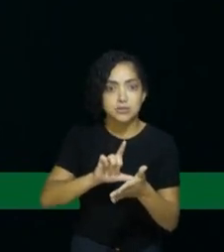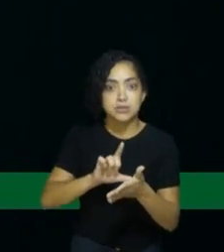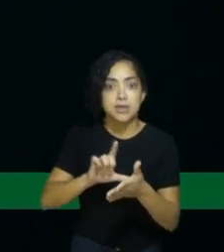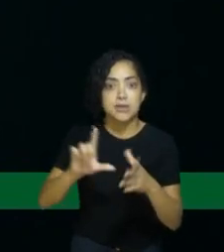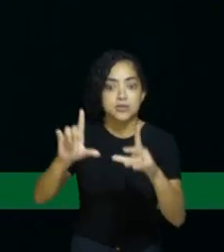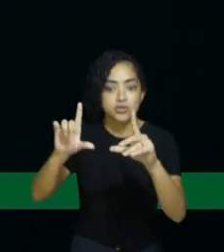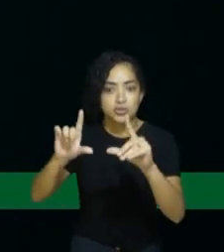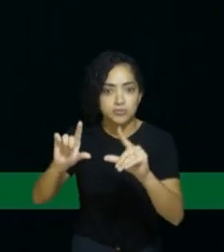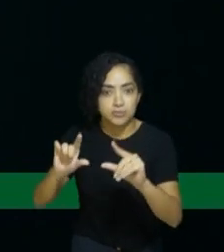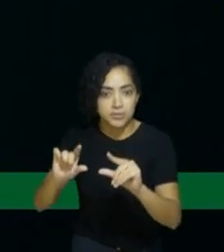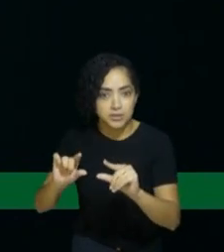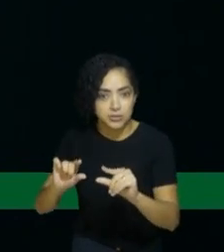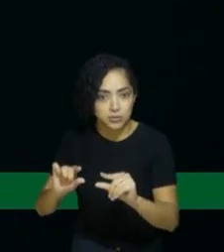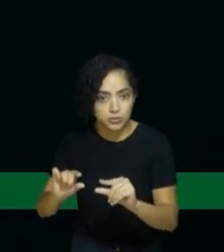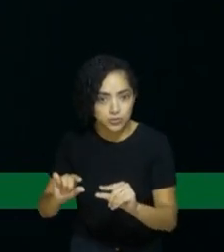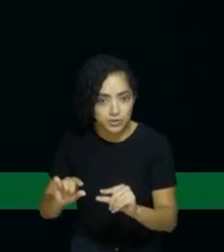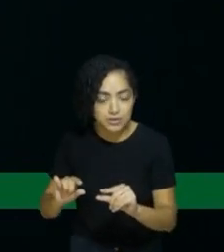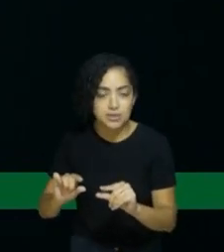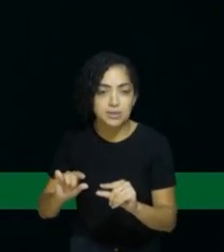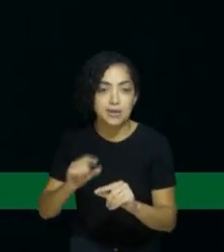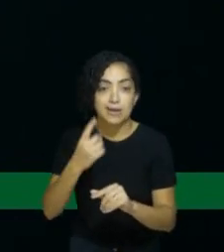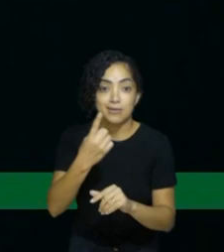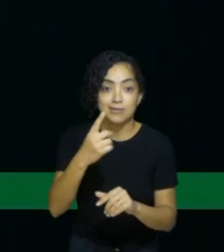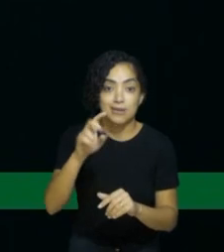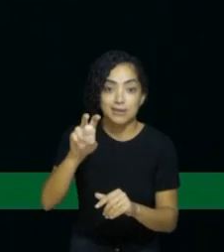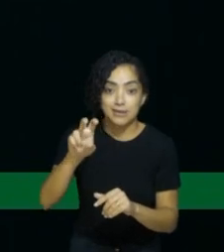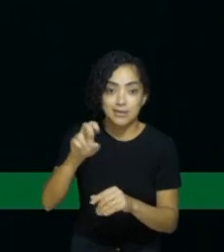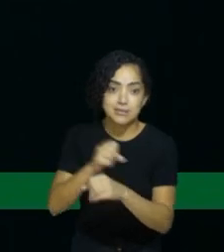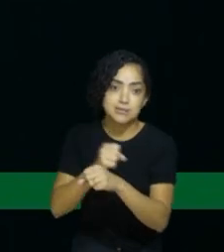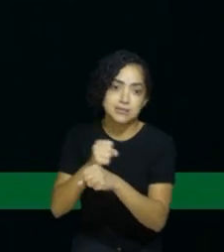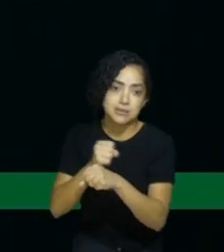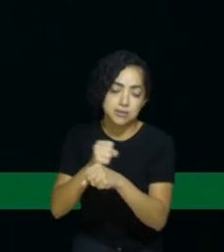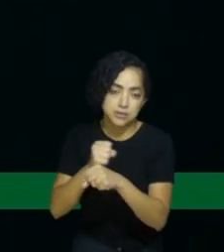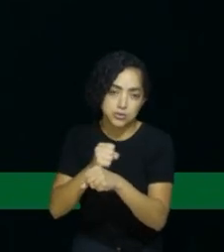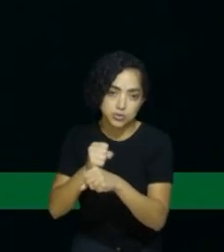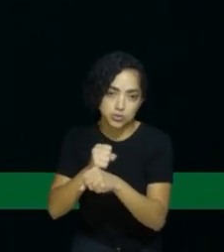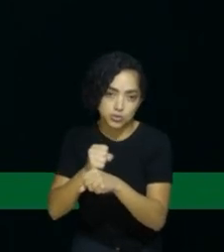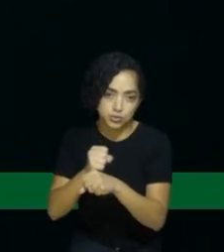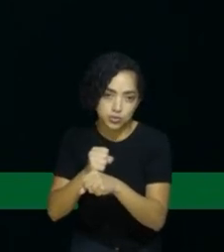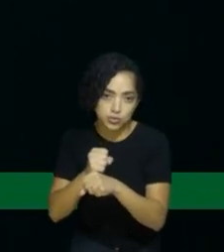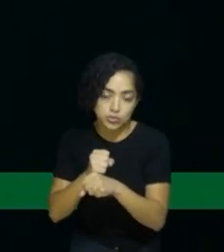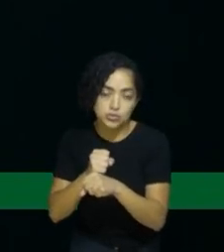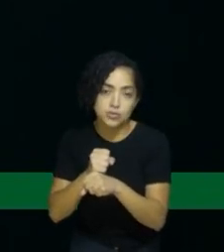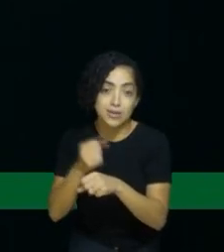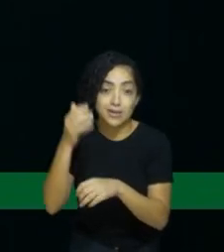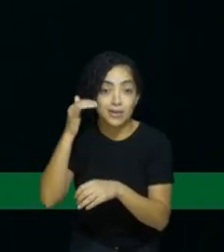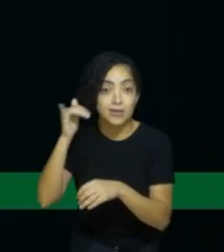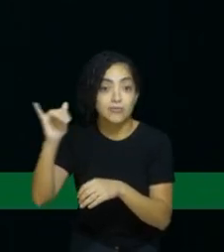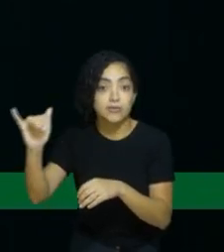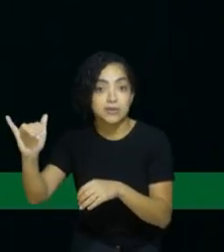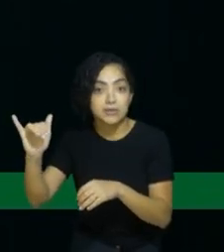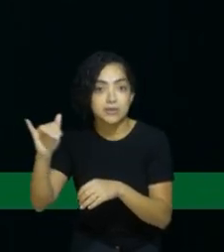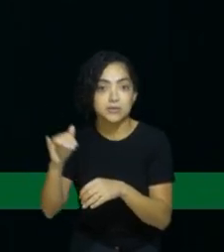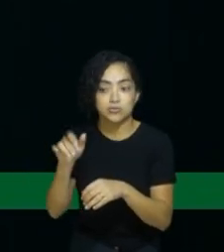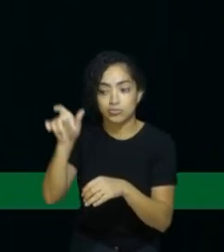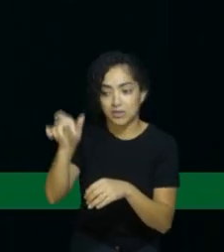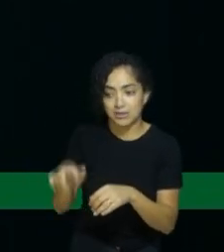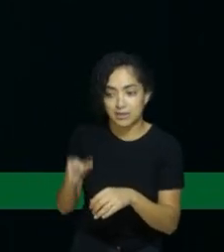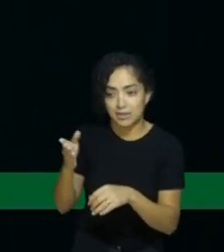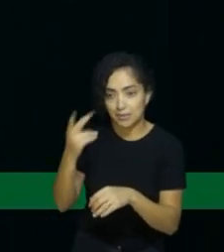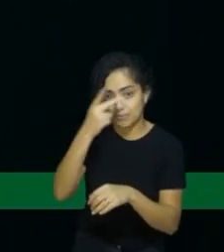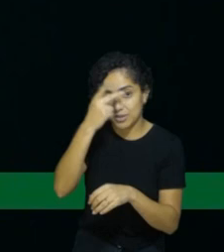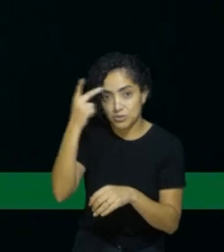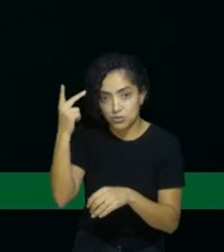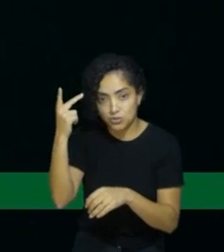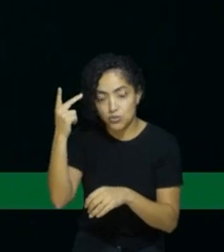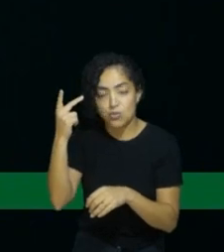doença em até 15 anos evitando eventualmente de que aquele indivíduo entre em